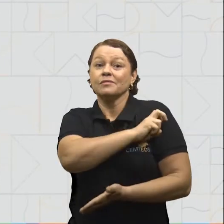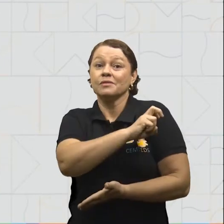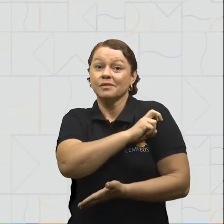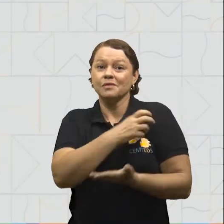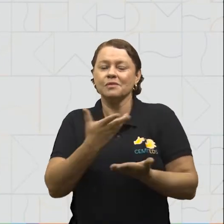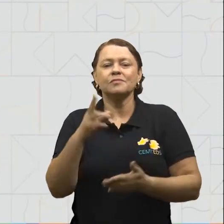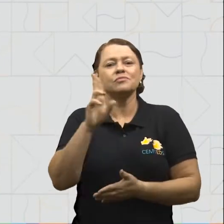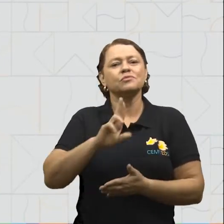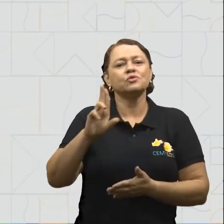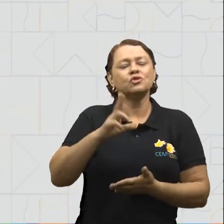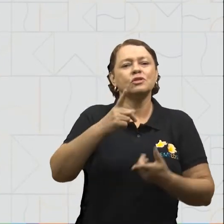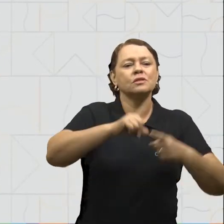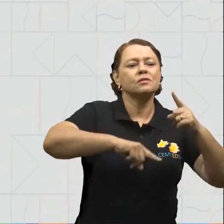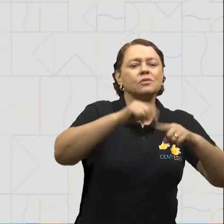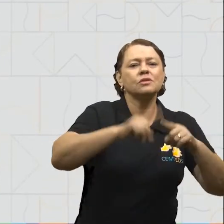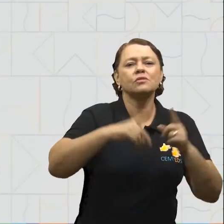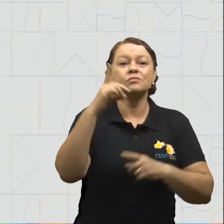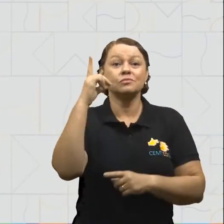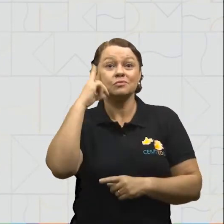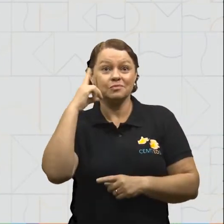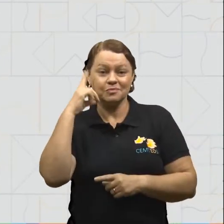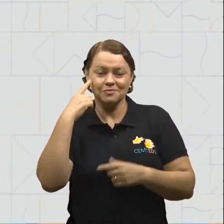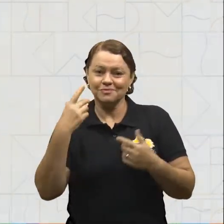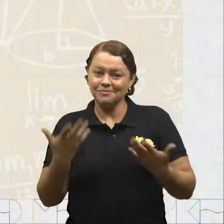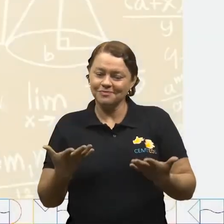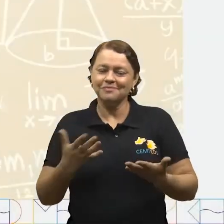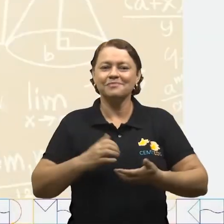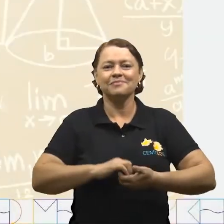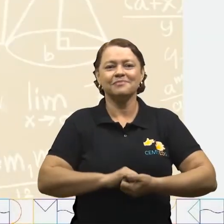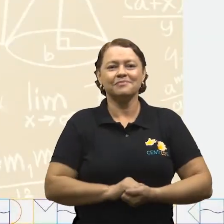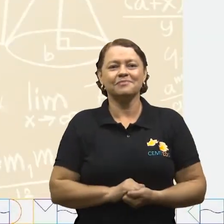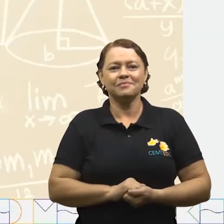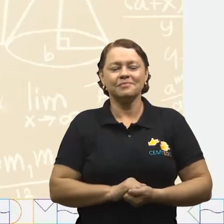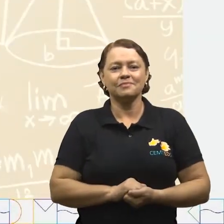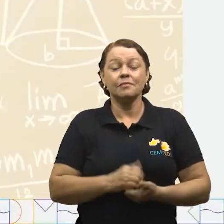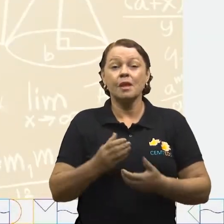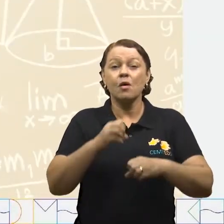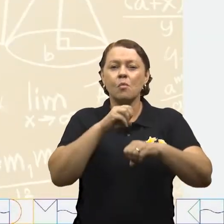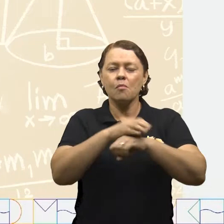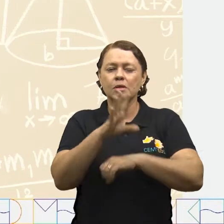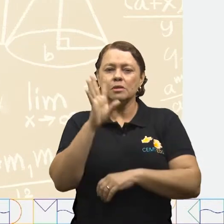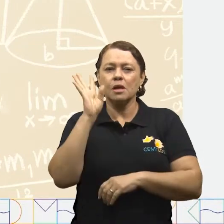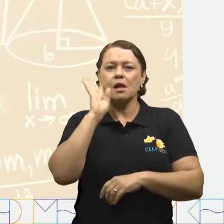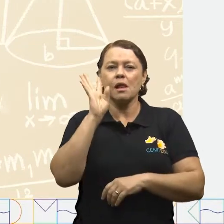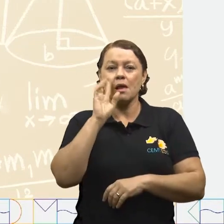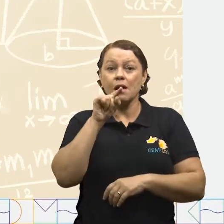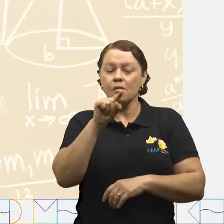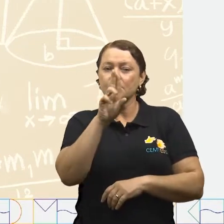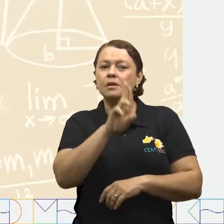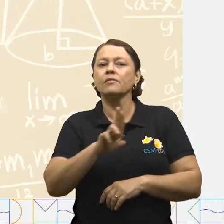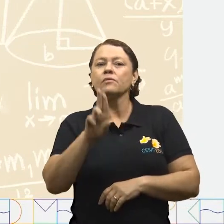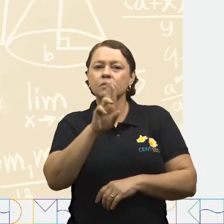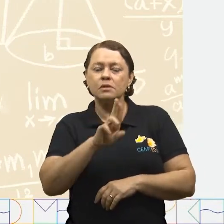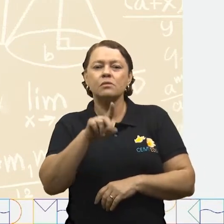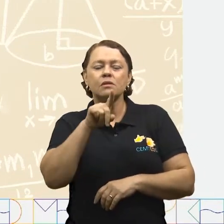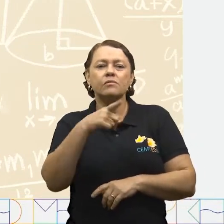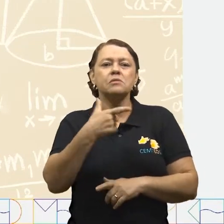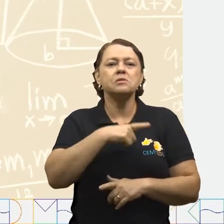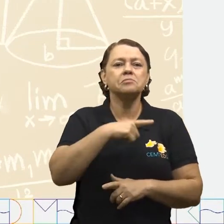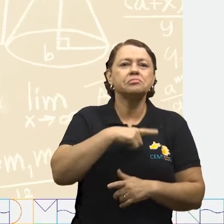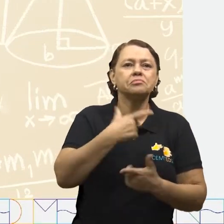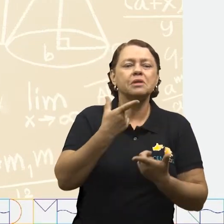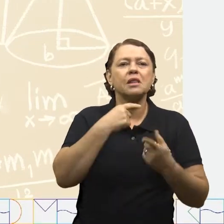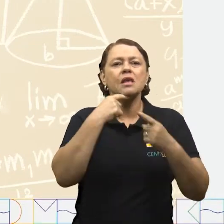utilizando objetos do nosso cotidiano vamos lá uma dica muito legal para você usar caso ainda não